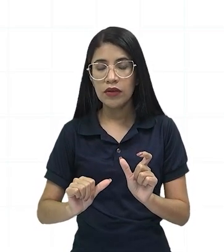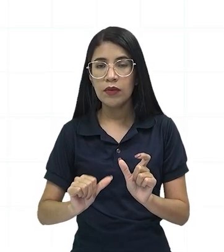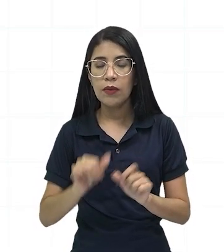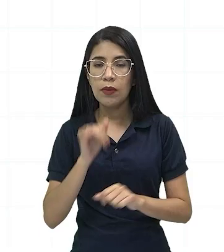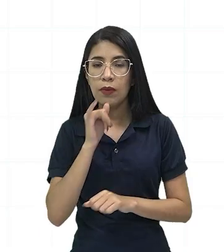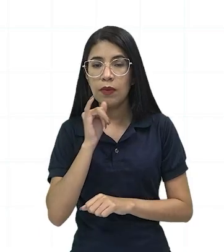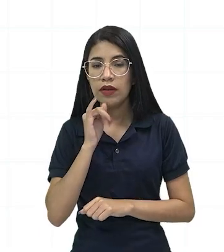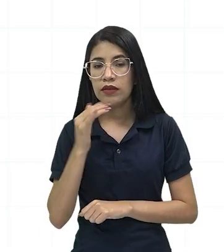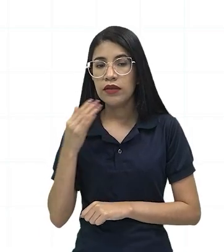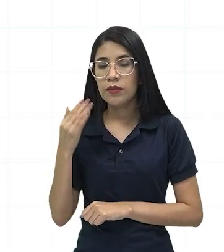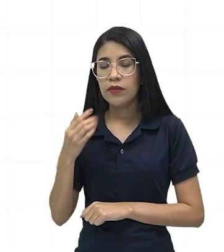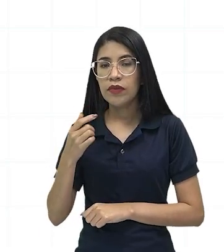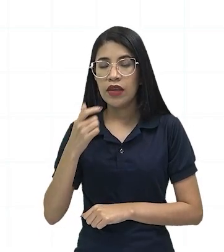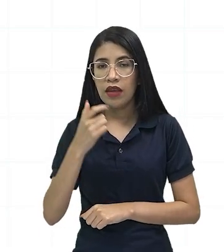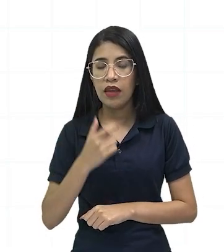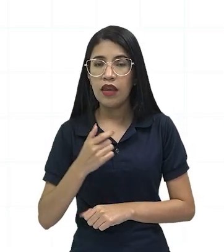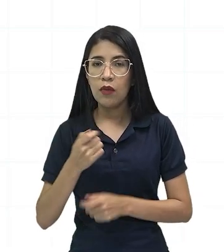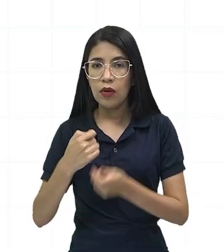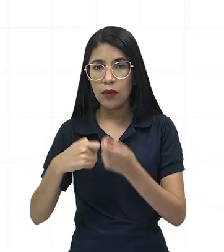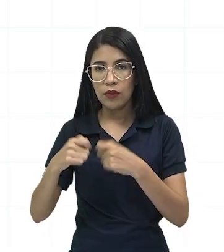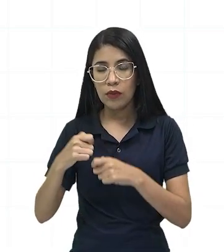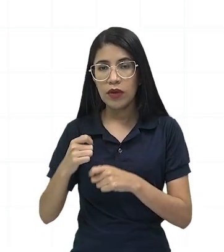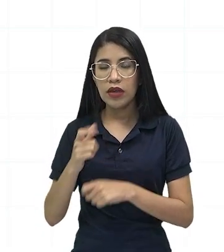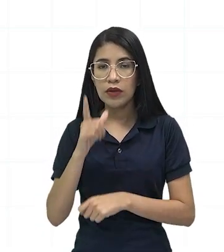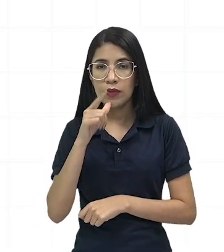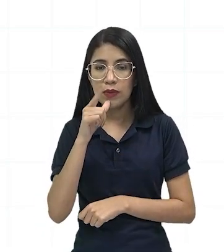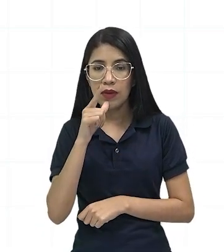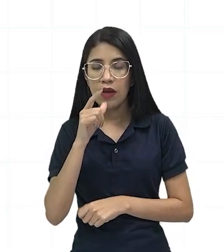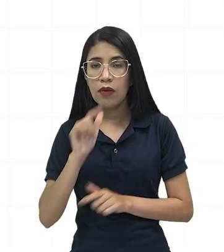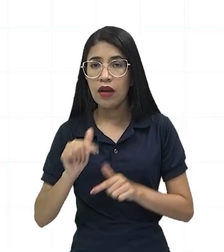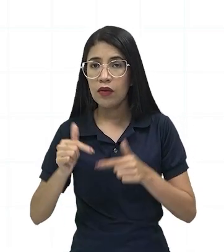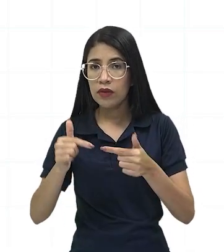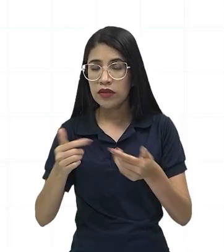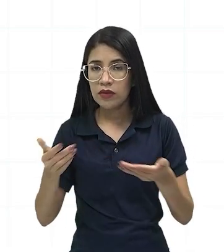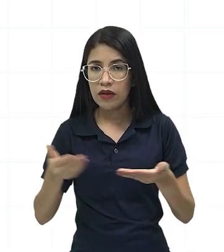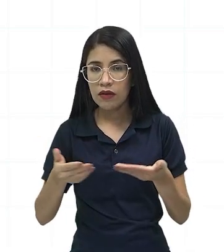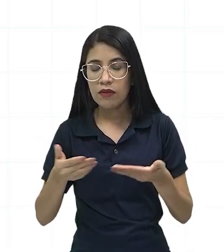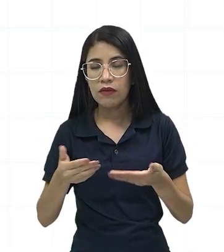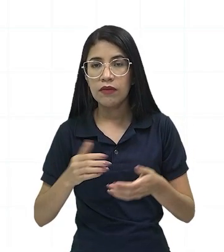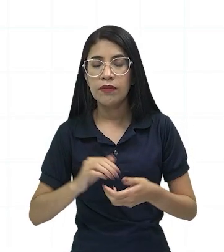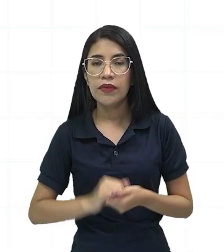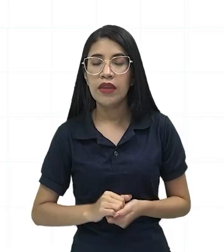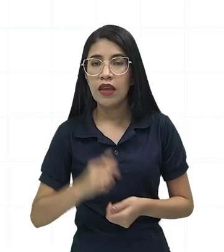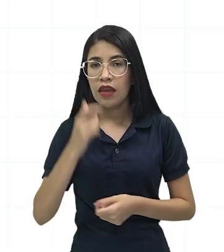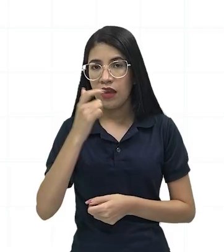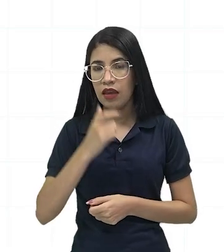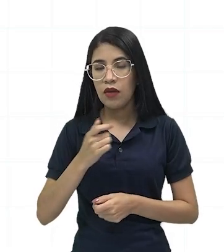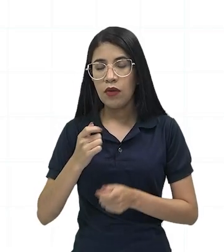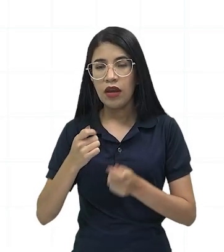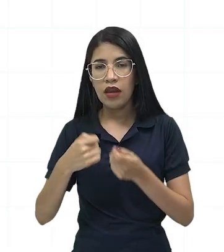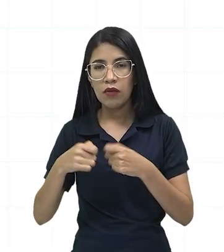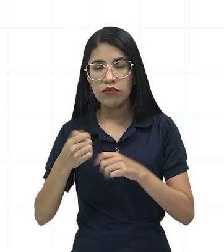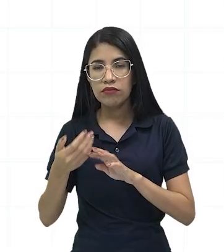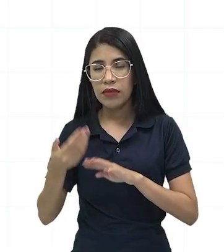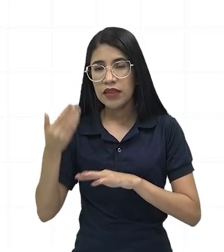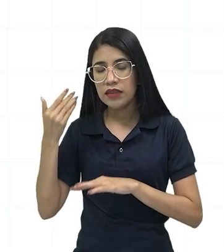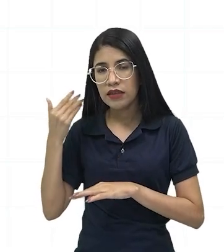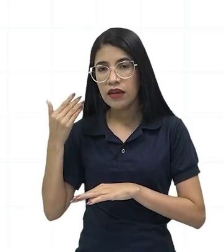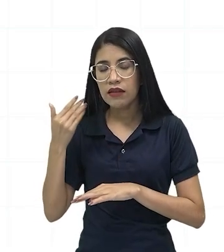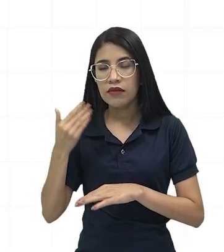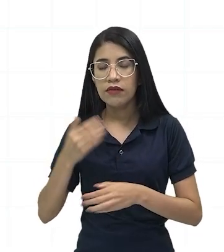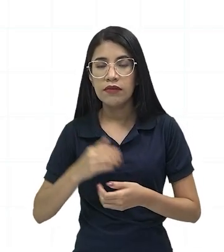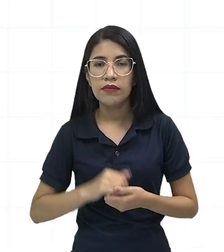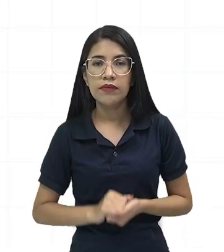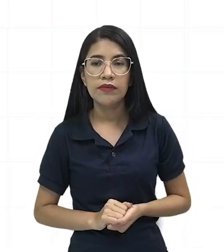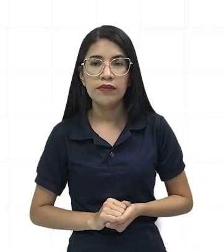exemplos. Eu economizo água, uma ação que está ocorrendo agora no presente. Eu economizava água, uma ação que está